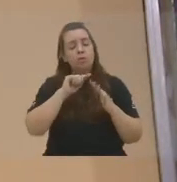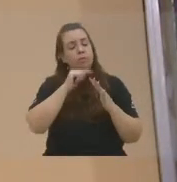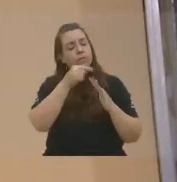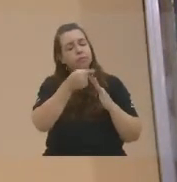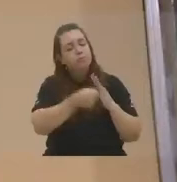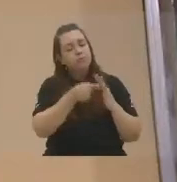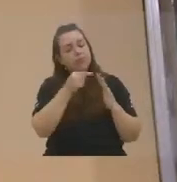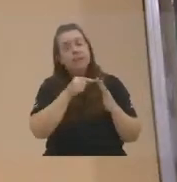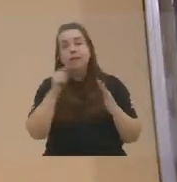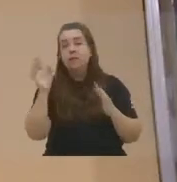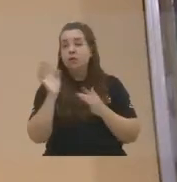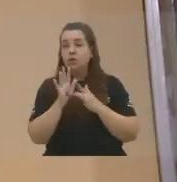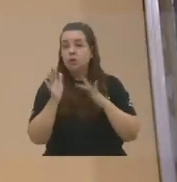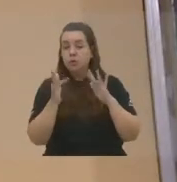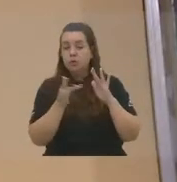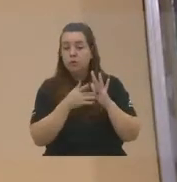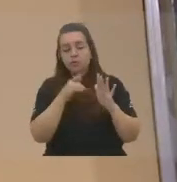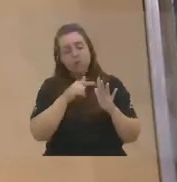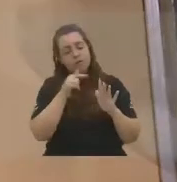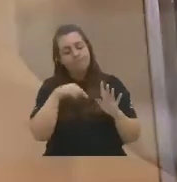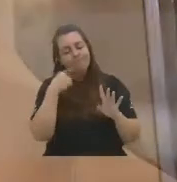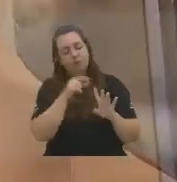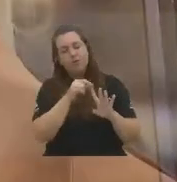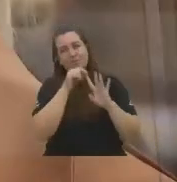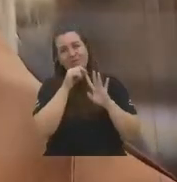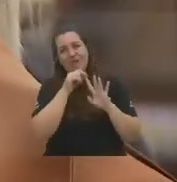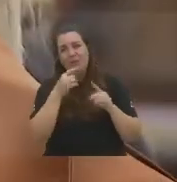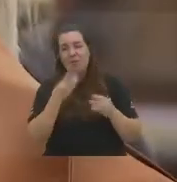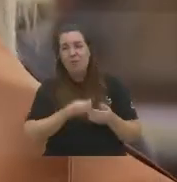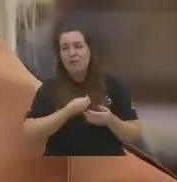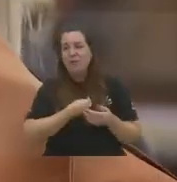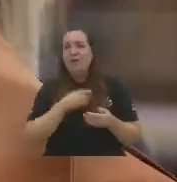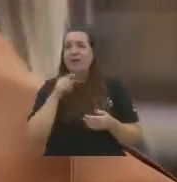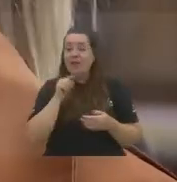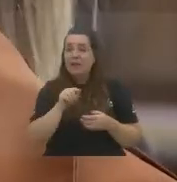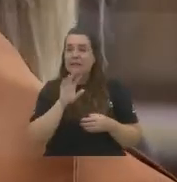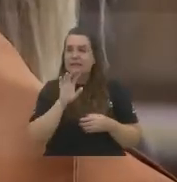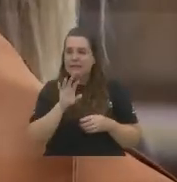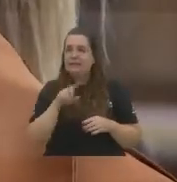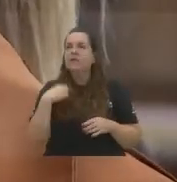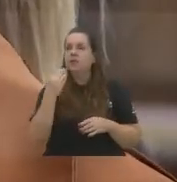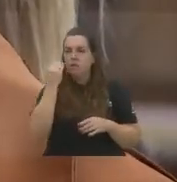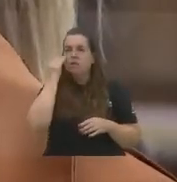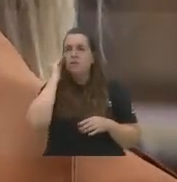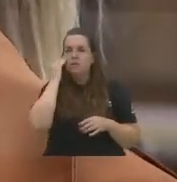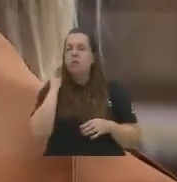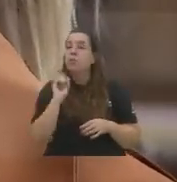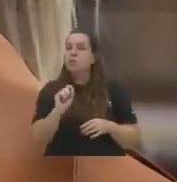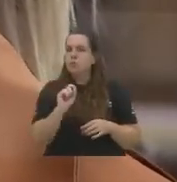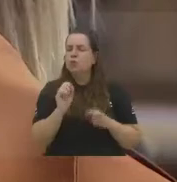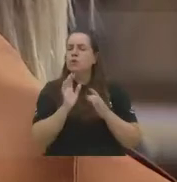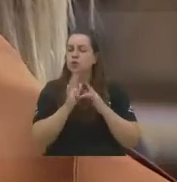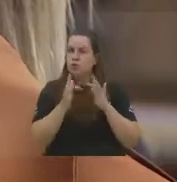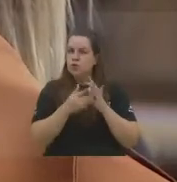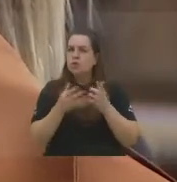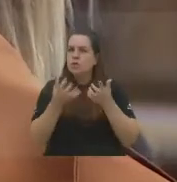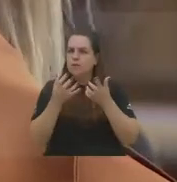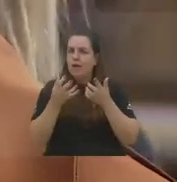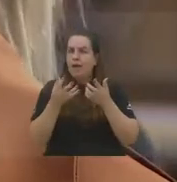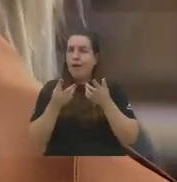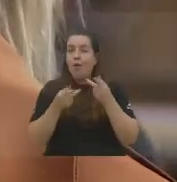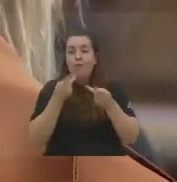de nosso Senhor Jesus Cristo nós estamos. E é aí sim que nós entendemos o que Jesus nos disse